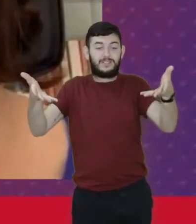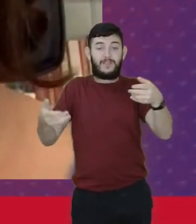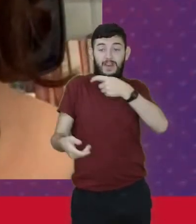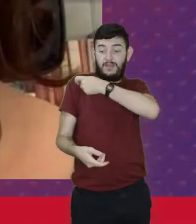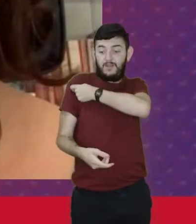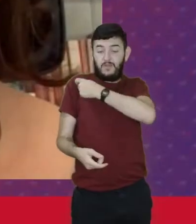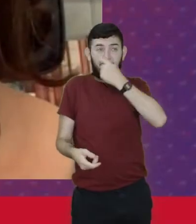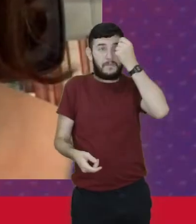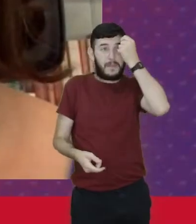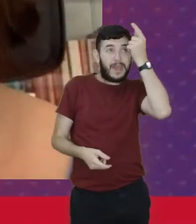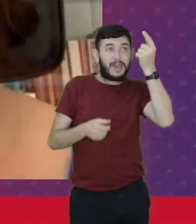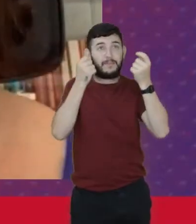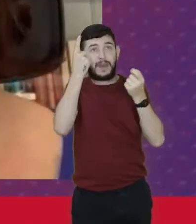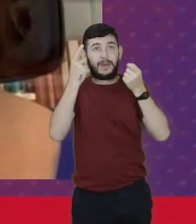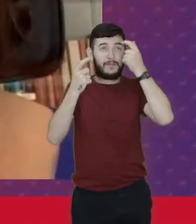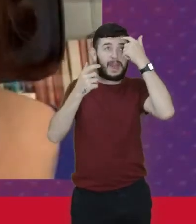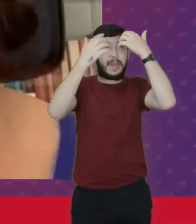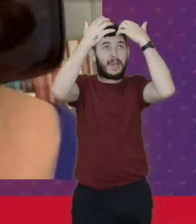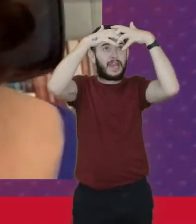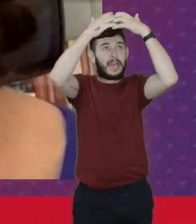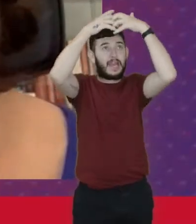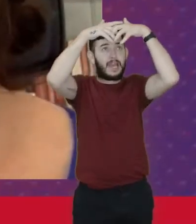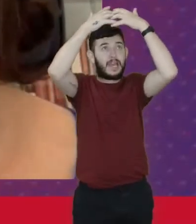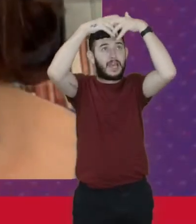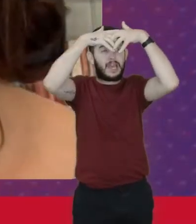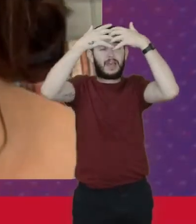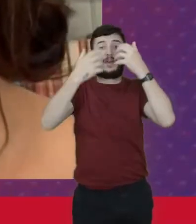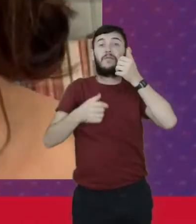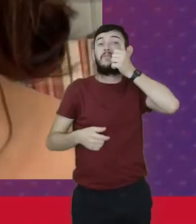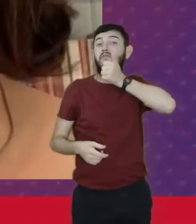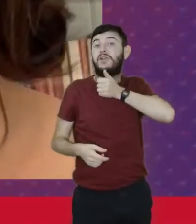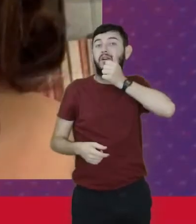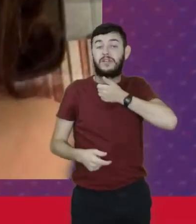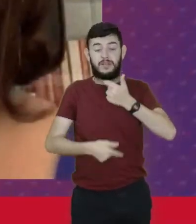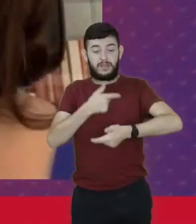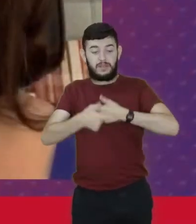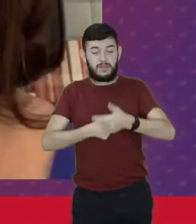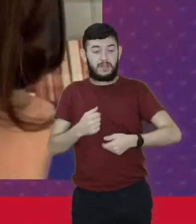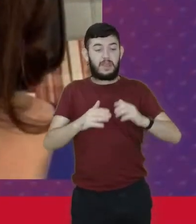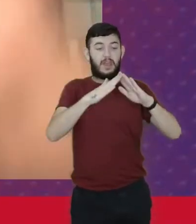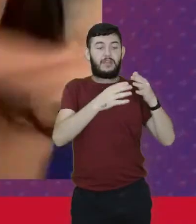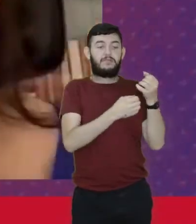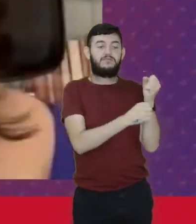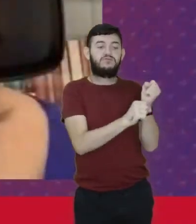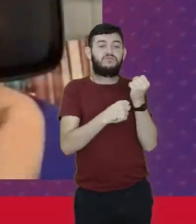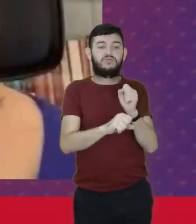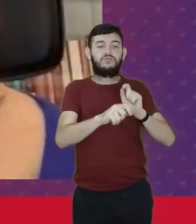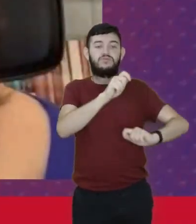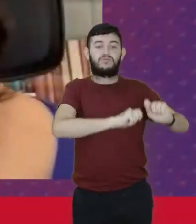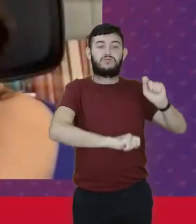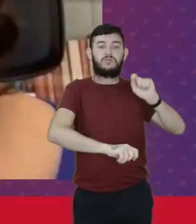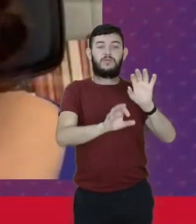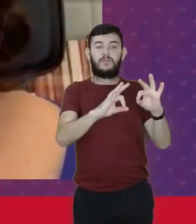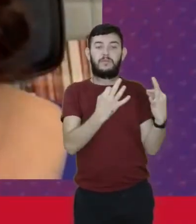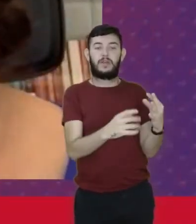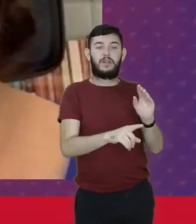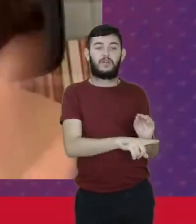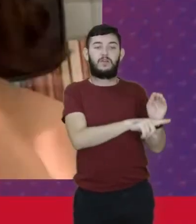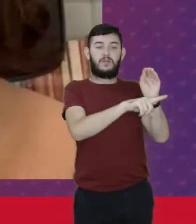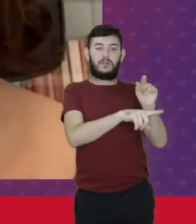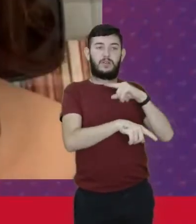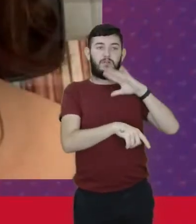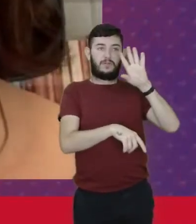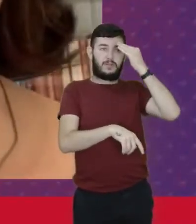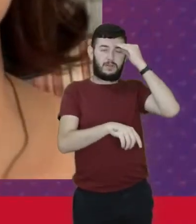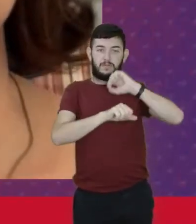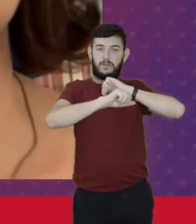o trabalho doméstico, cuidado com suas famílias, considerando aí uma noção ampla de família, e o